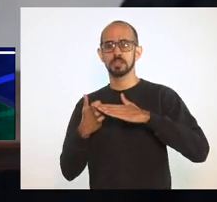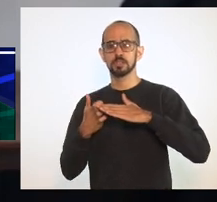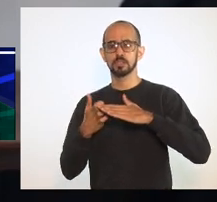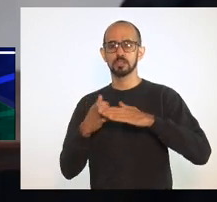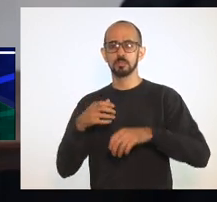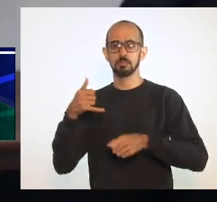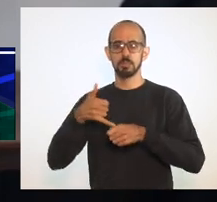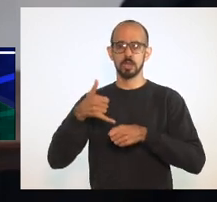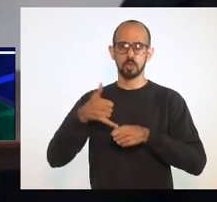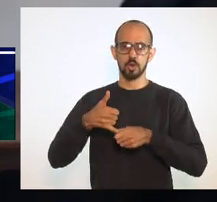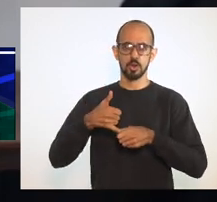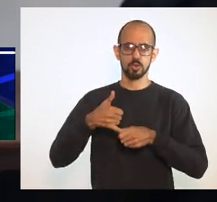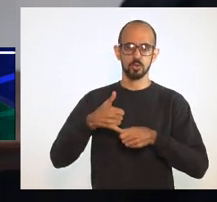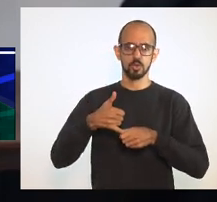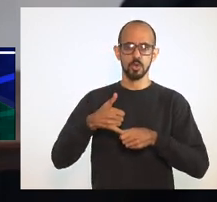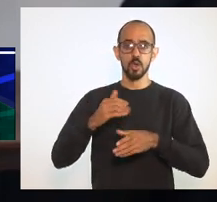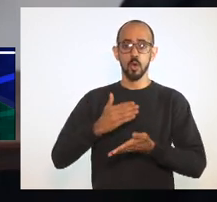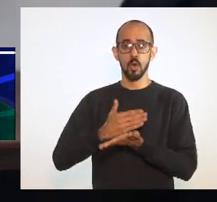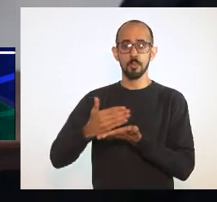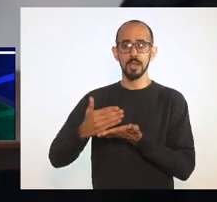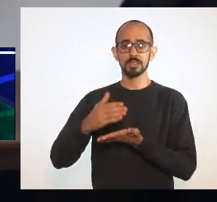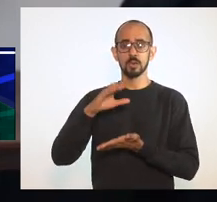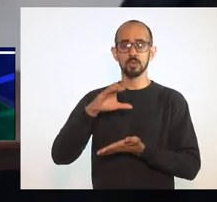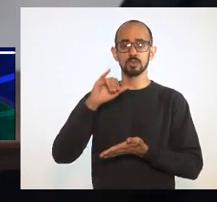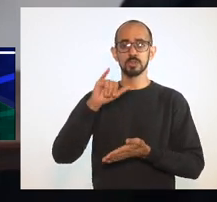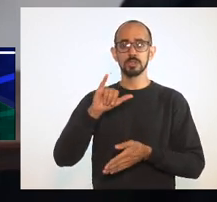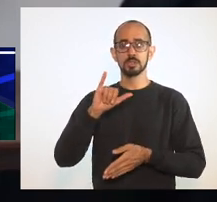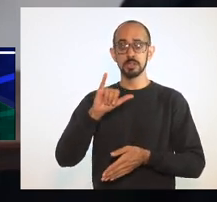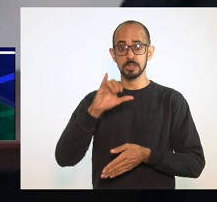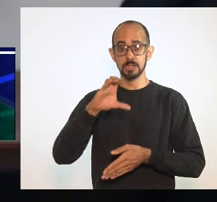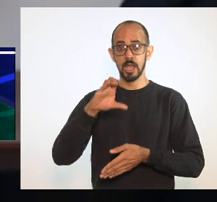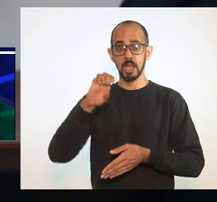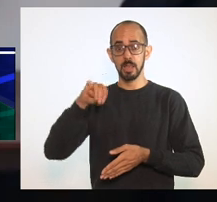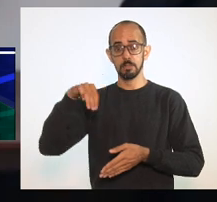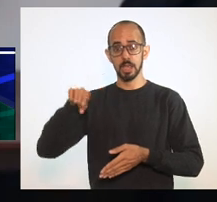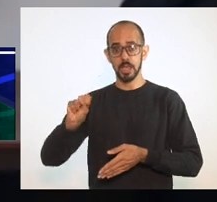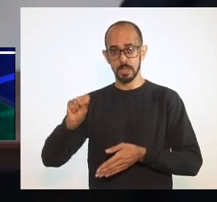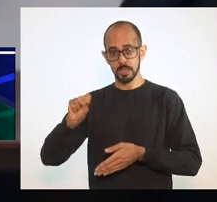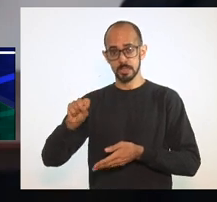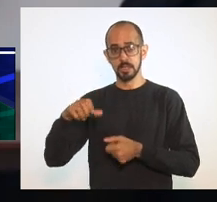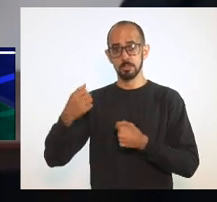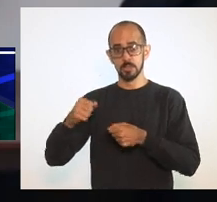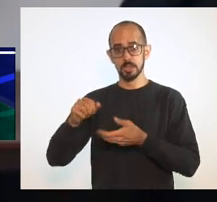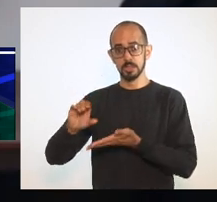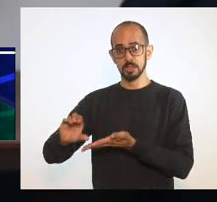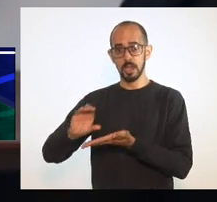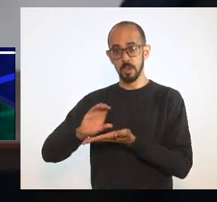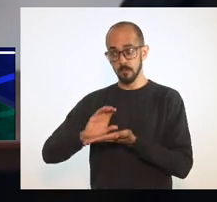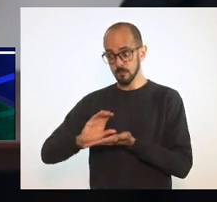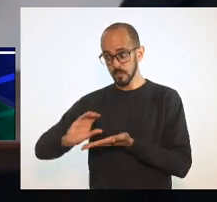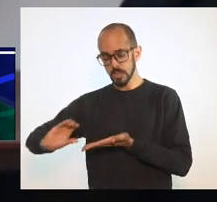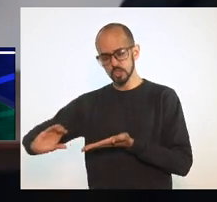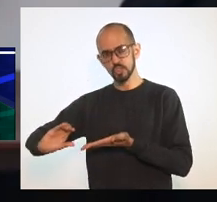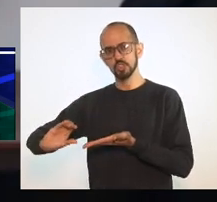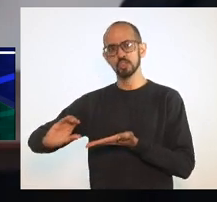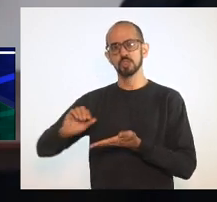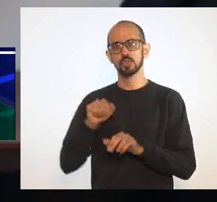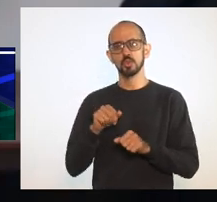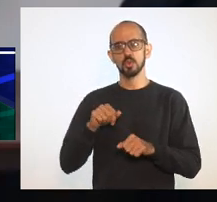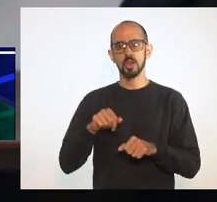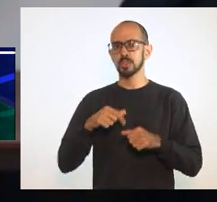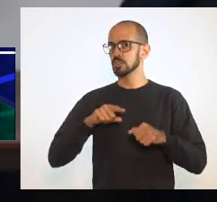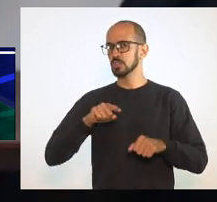Constituição, onde o ICMS passa a ser um destino, o que é terrível para o Estado do Rio de Janeiro. Nós somos os